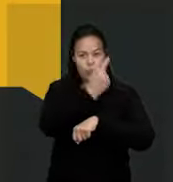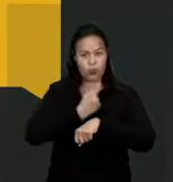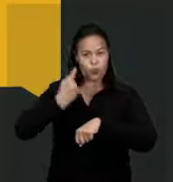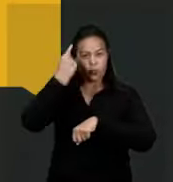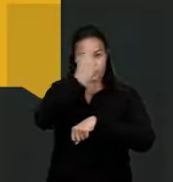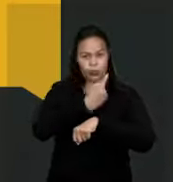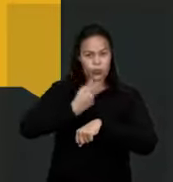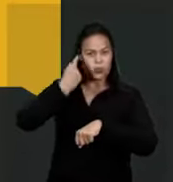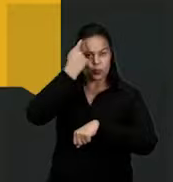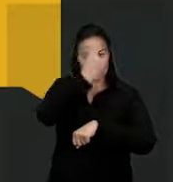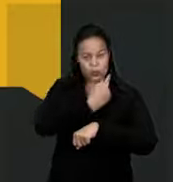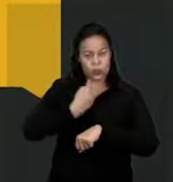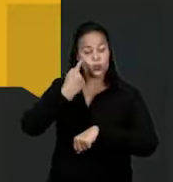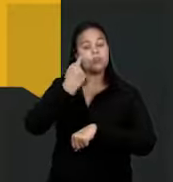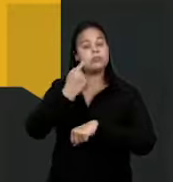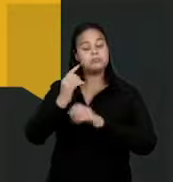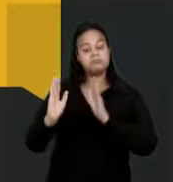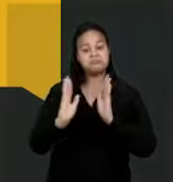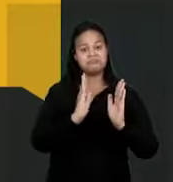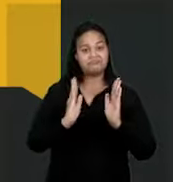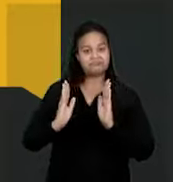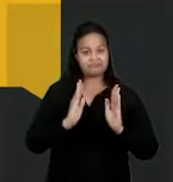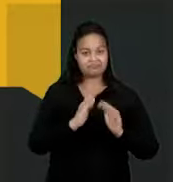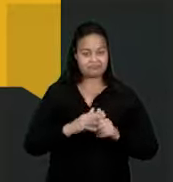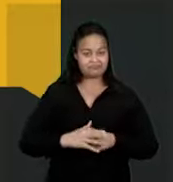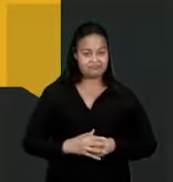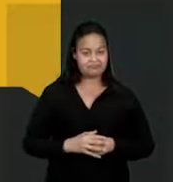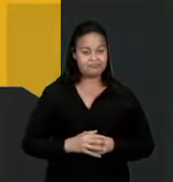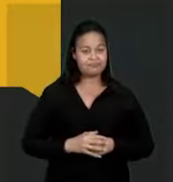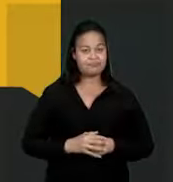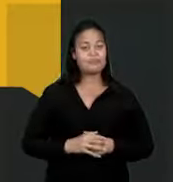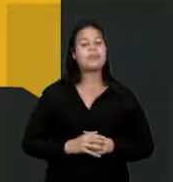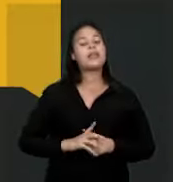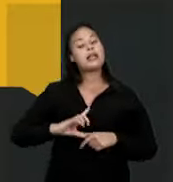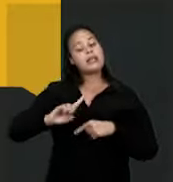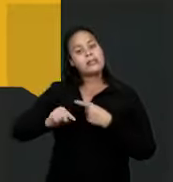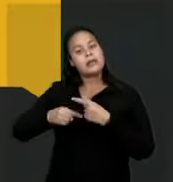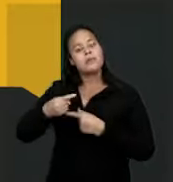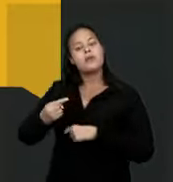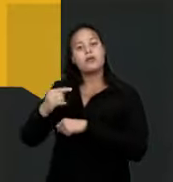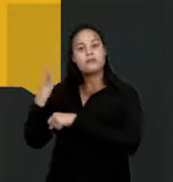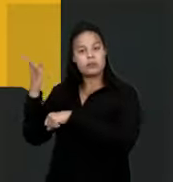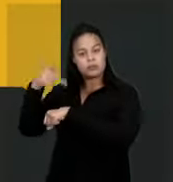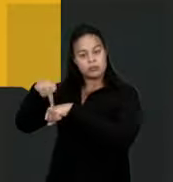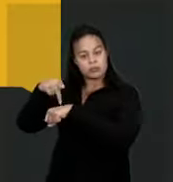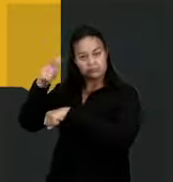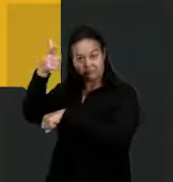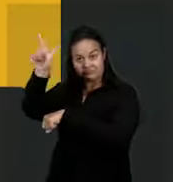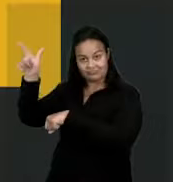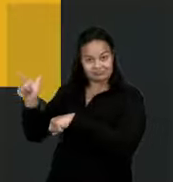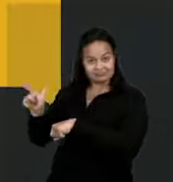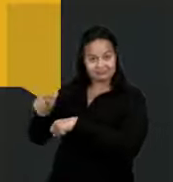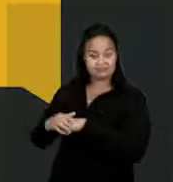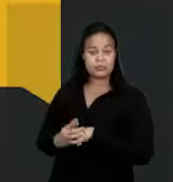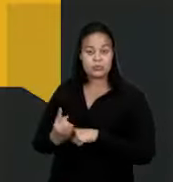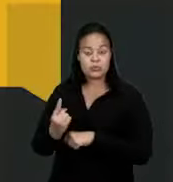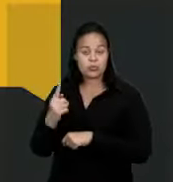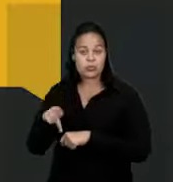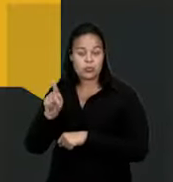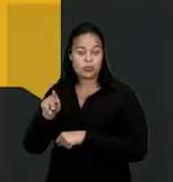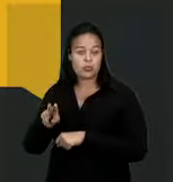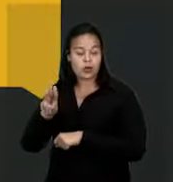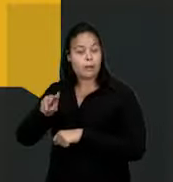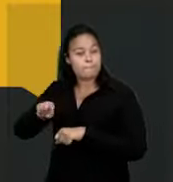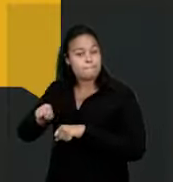de 1 kW, em um tempo de 1 hora. Passando para o sistema internacional, 1 kW, 1000